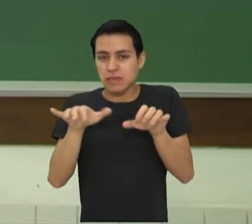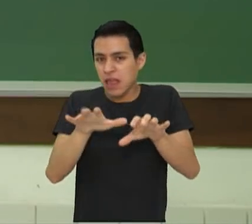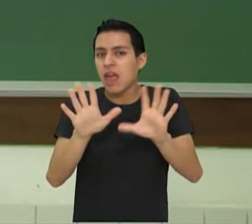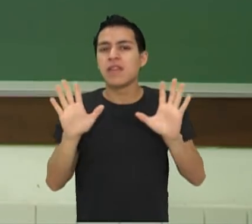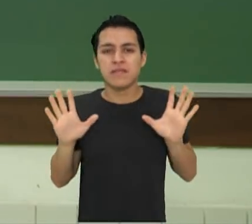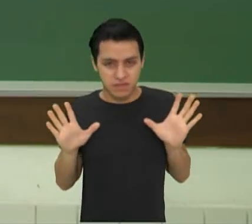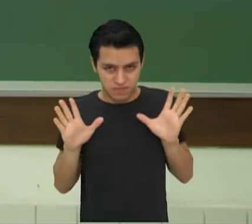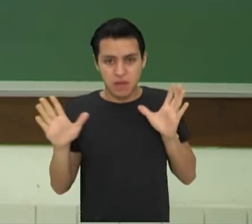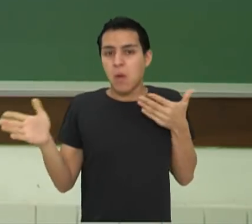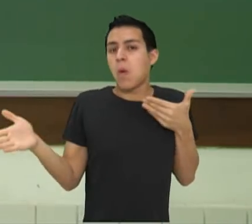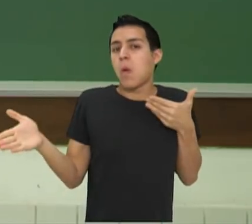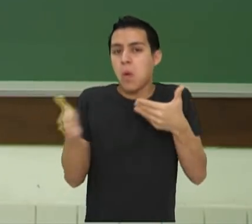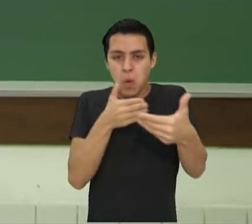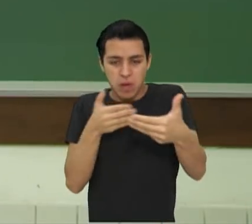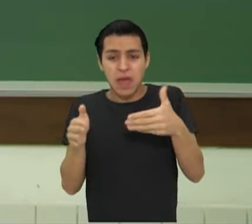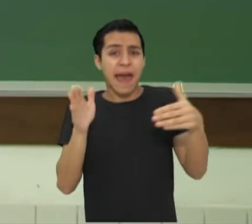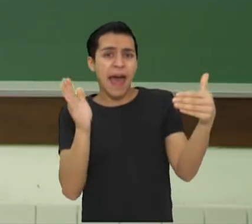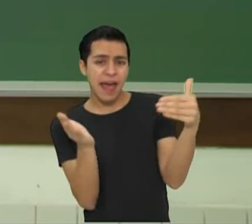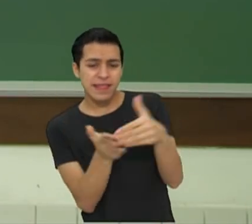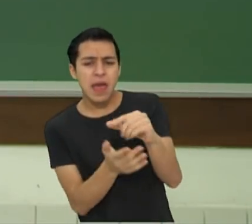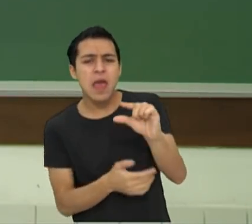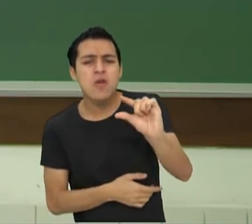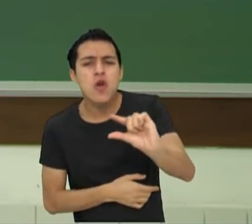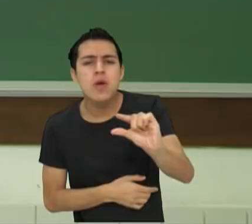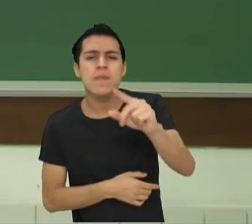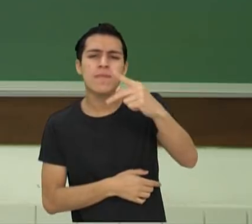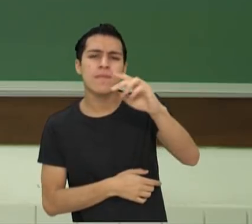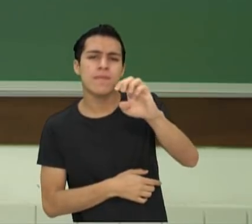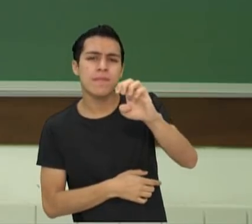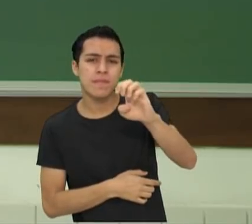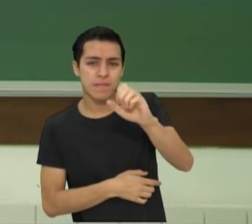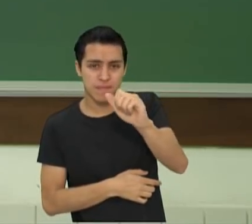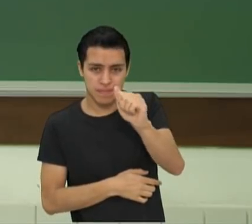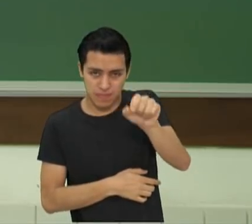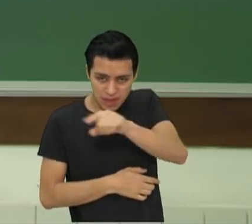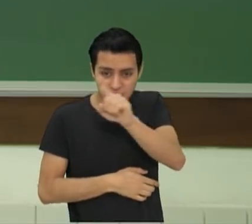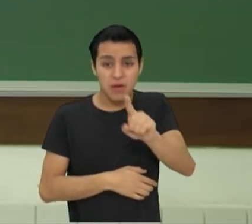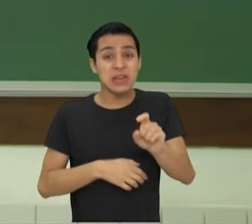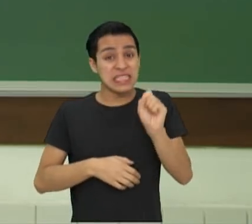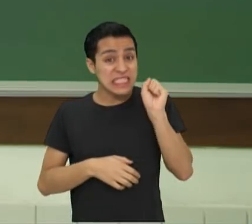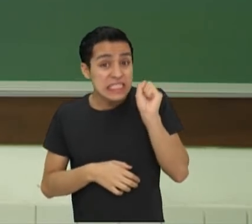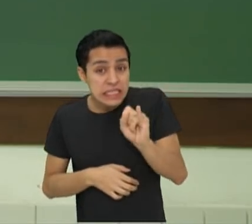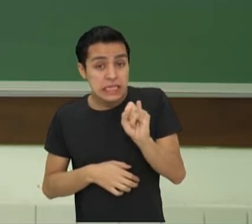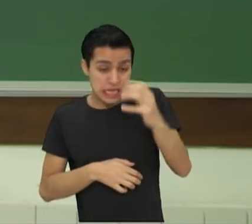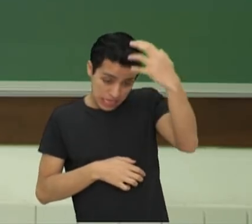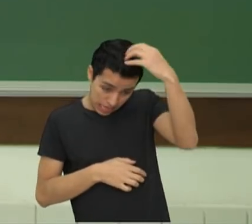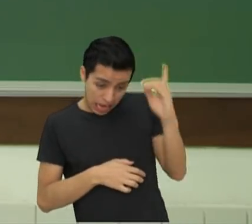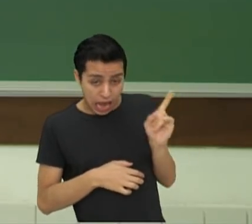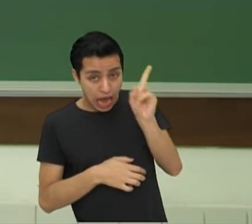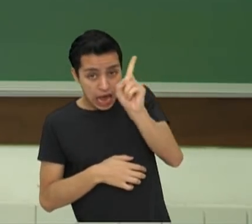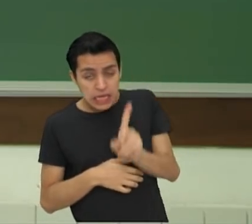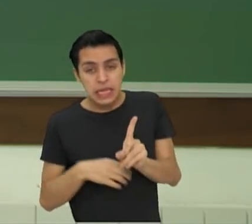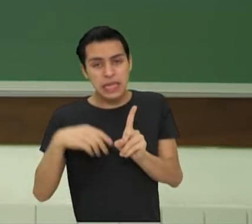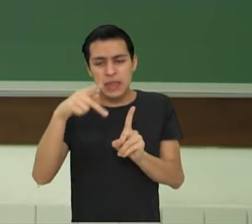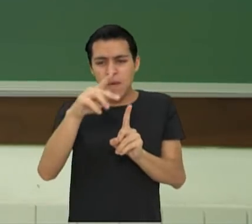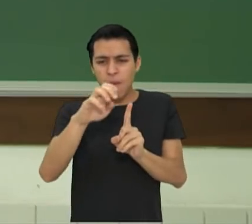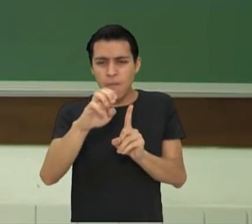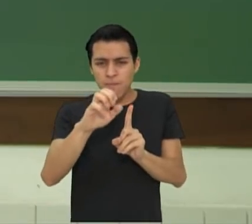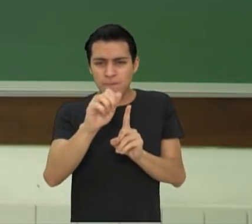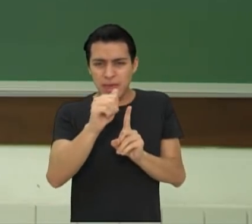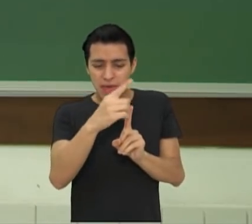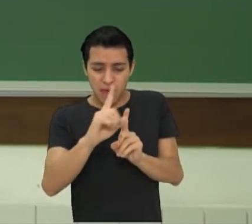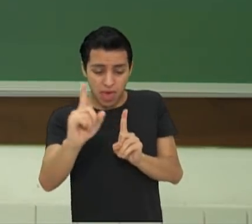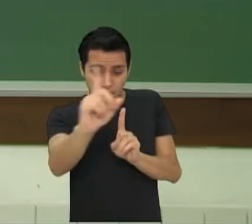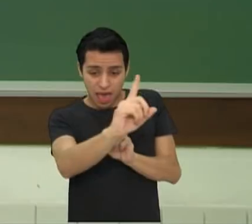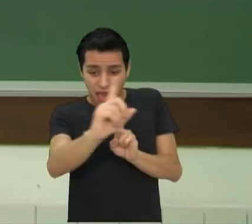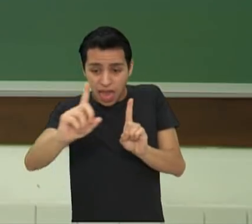jogar. Então qualquer peça, até o peão, se ele estiver no raio de ação, o rei estando no raio de ação do peão, ele vai estar